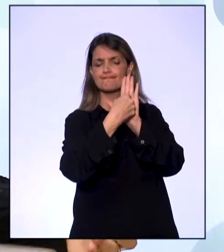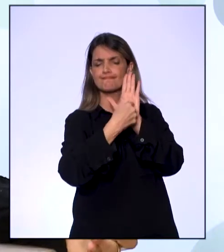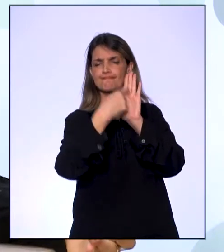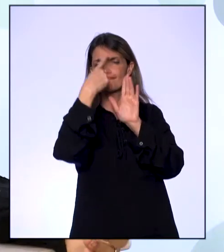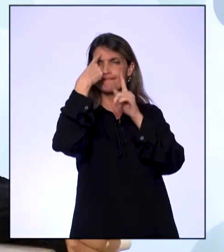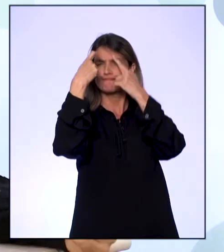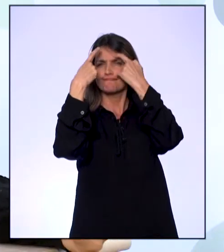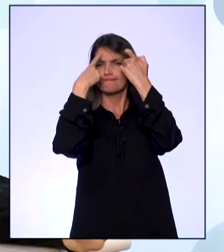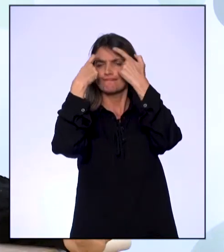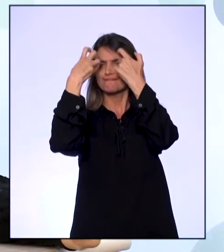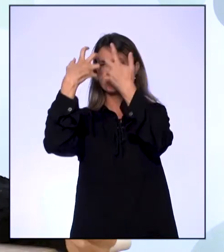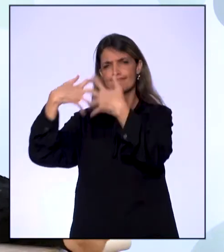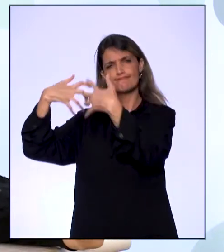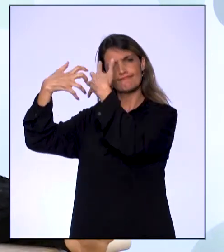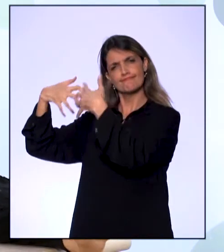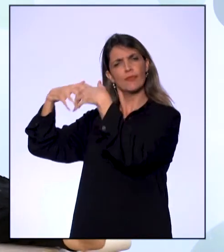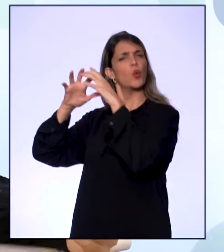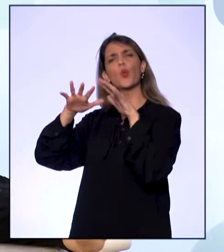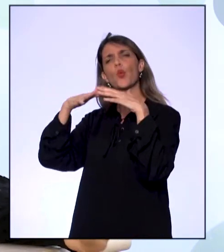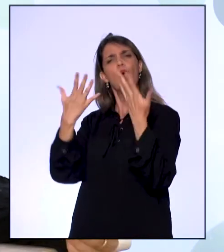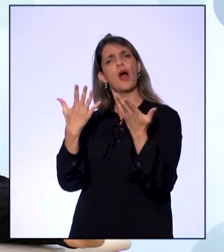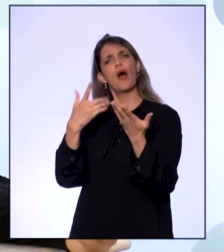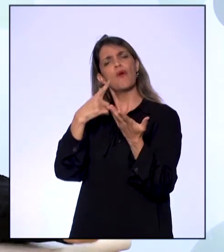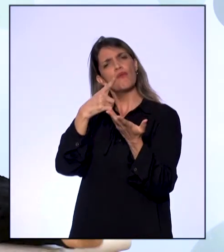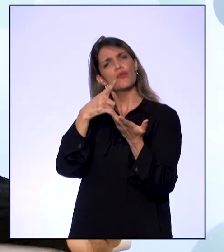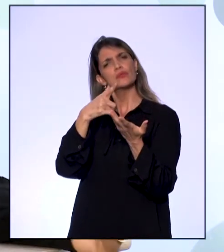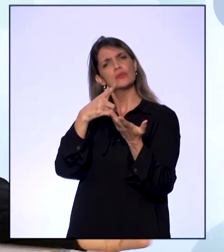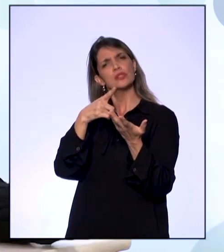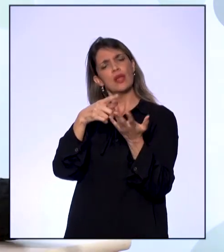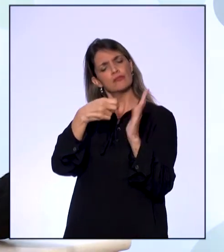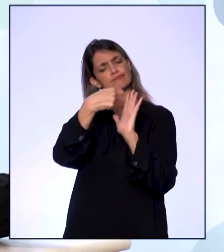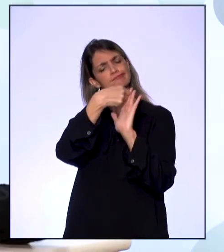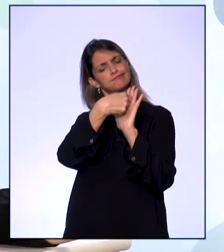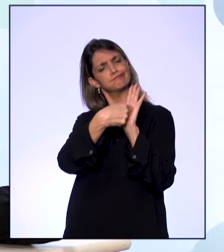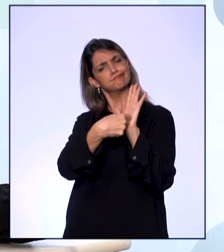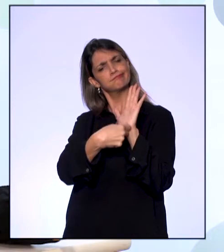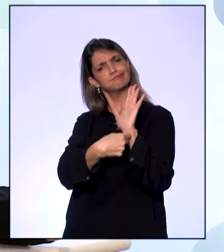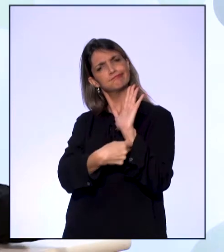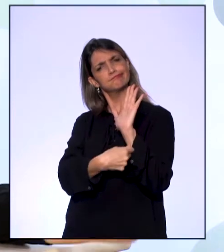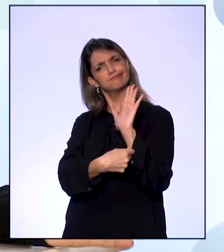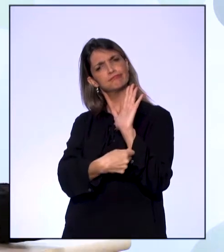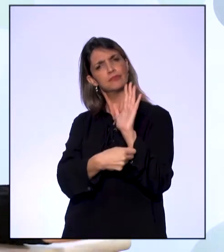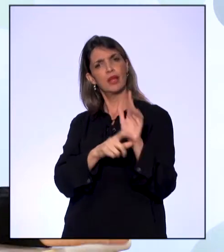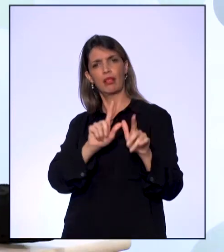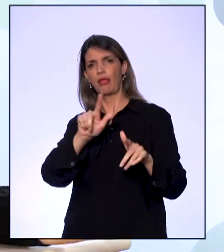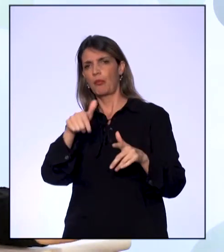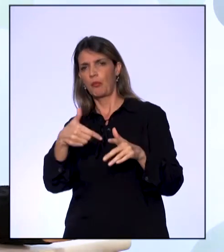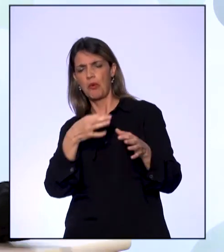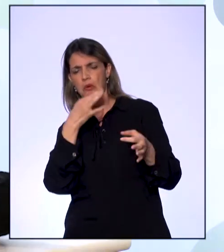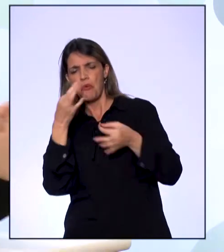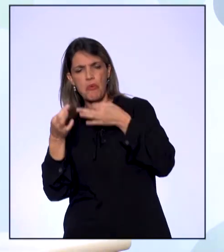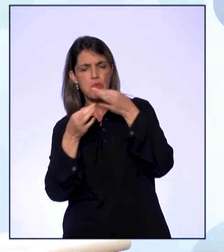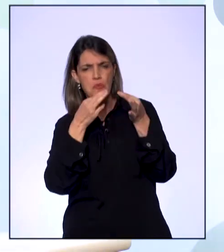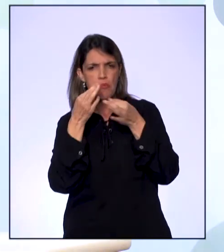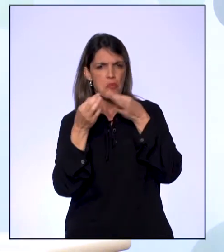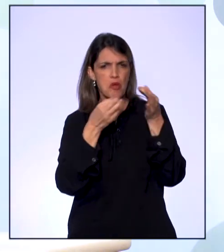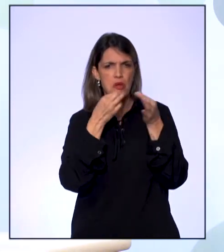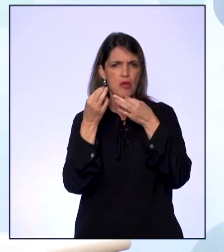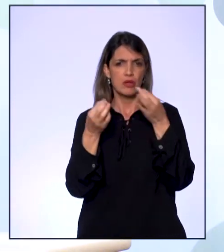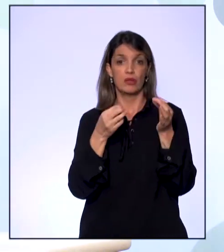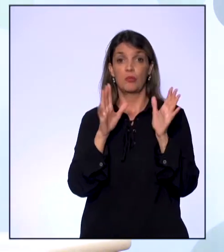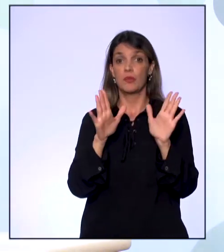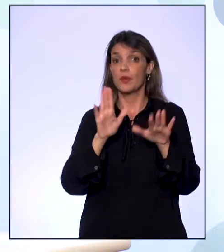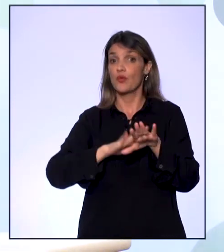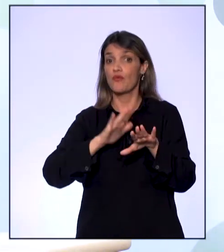sua tese? O seu posicionamento que vai ser defendido ao longo desse texto. Depois disso, você vai explorar argumentos para defendê-lo. Primeiro, elabore a